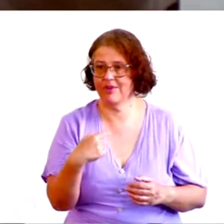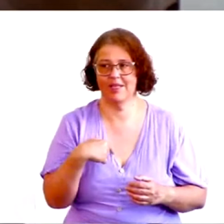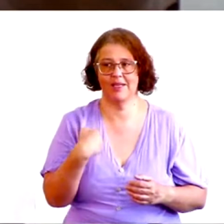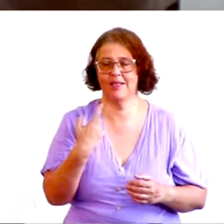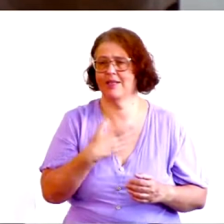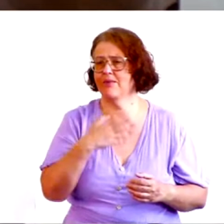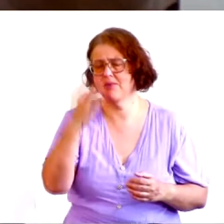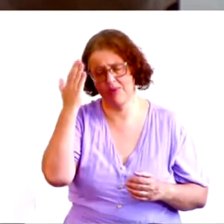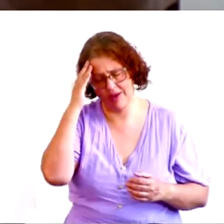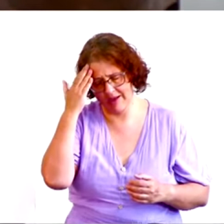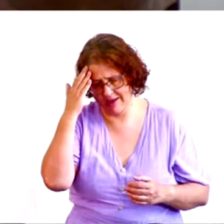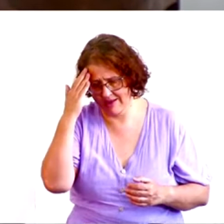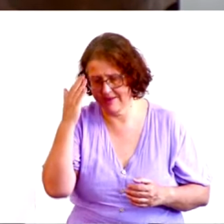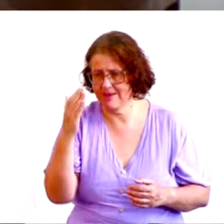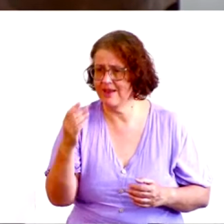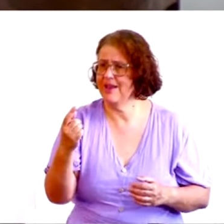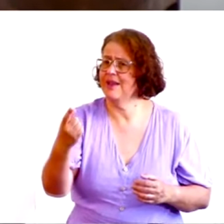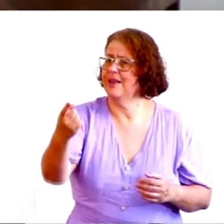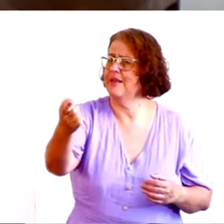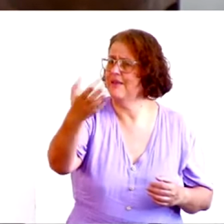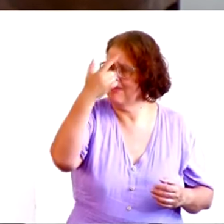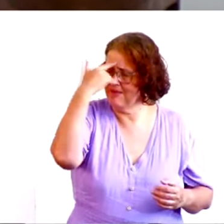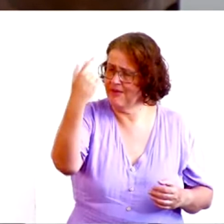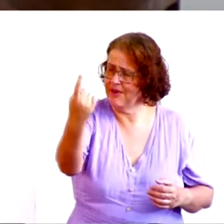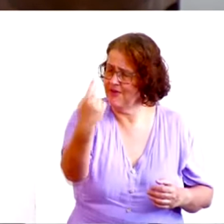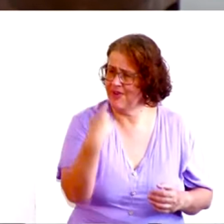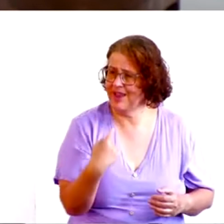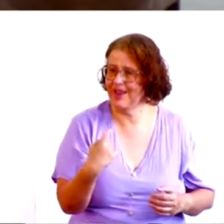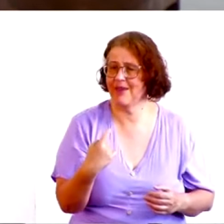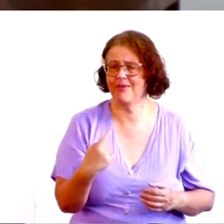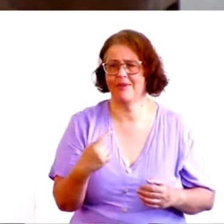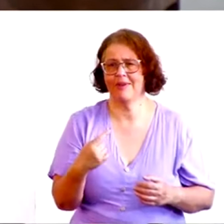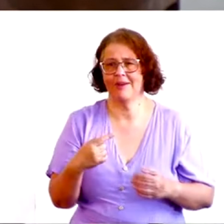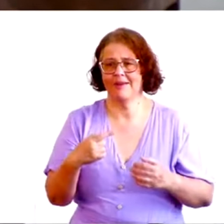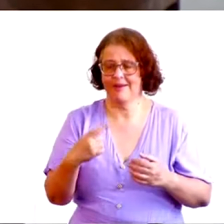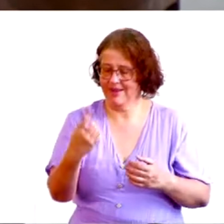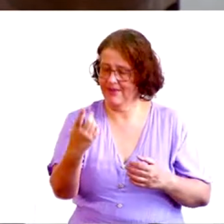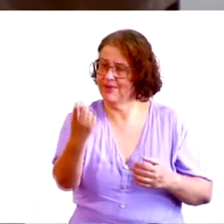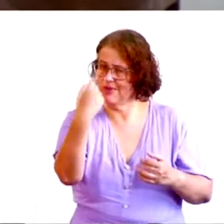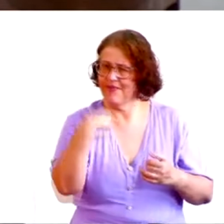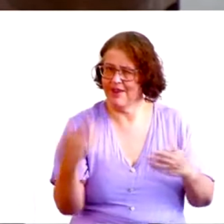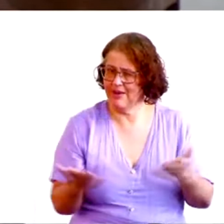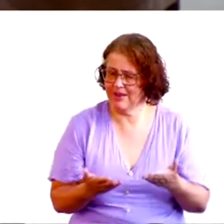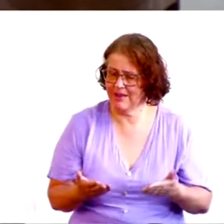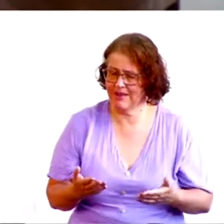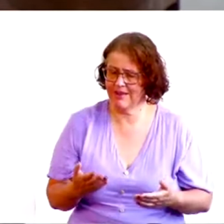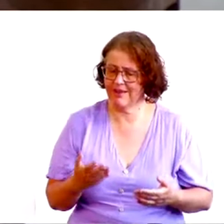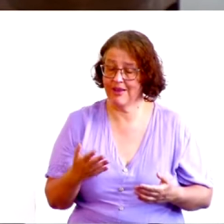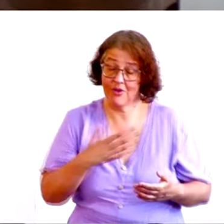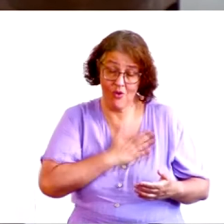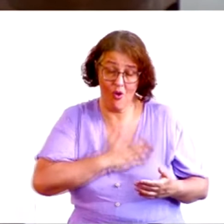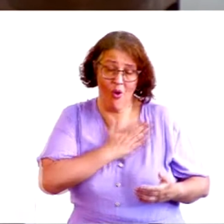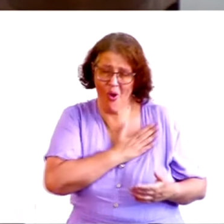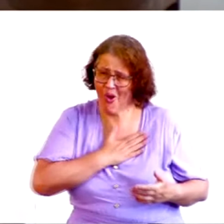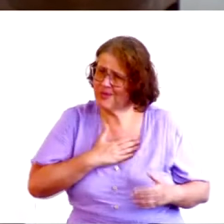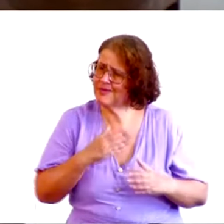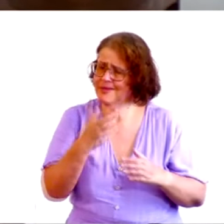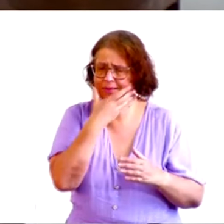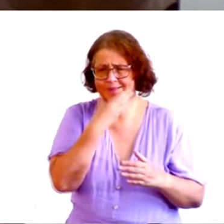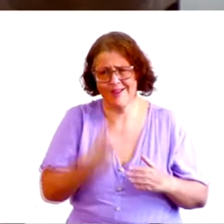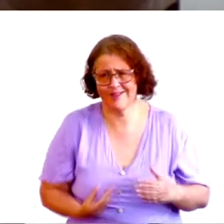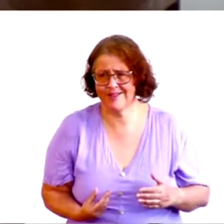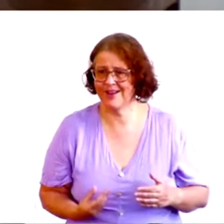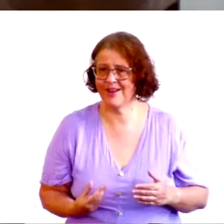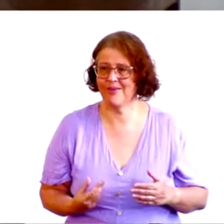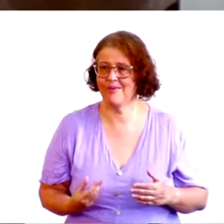tivermos alguém que está chegando que gosta das coisas do natal das canções do Natal mas ainda não confessou Jesus Cristo